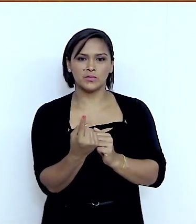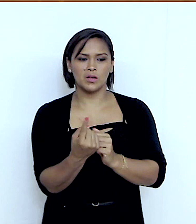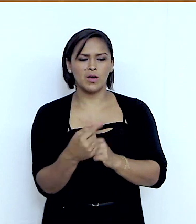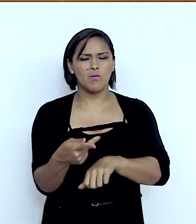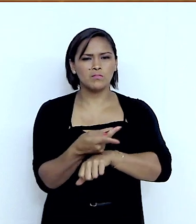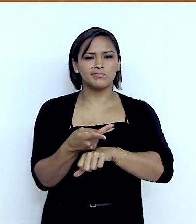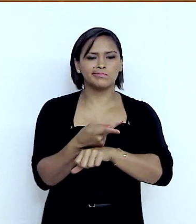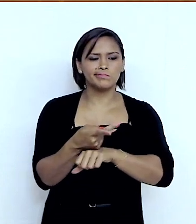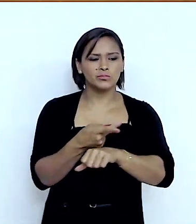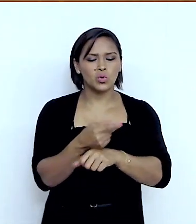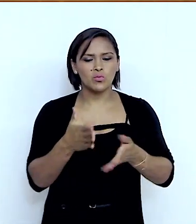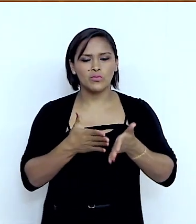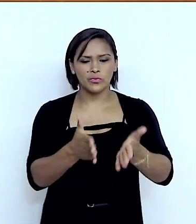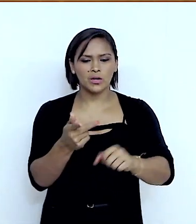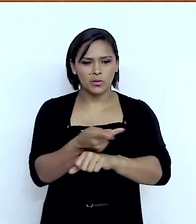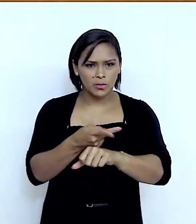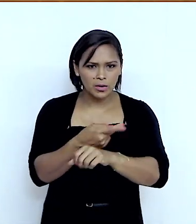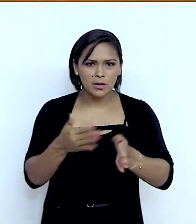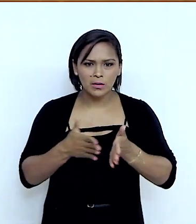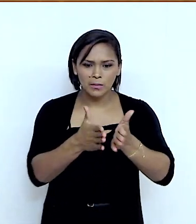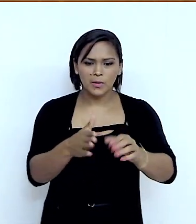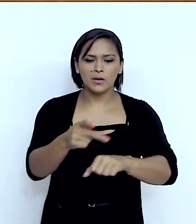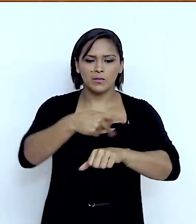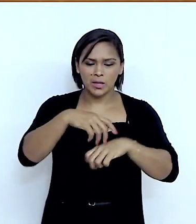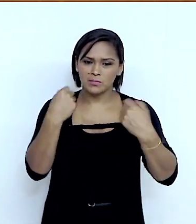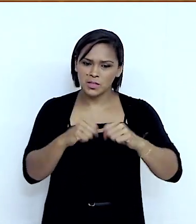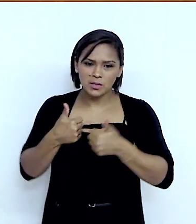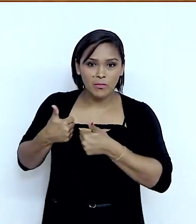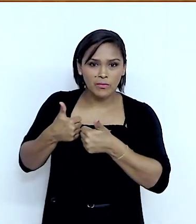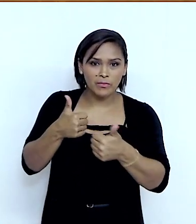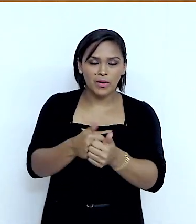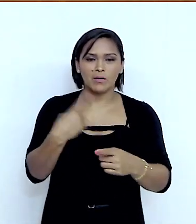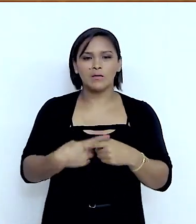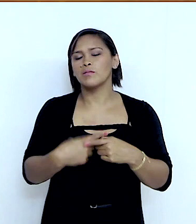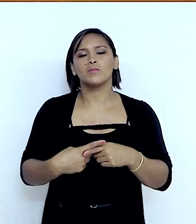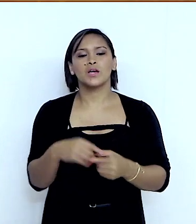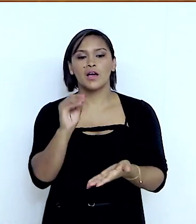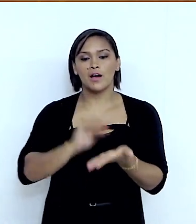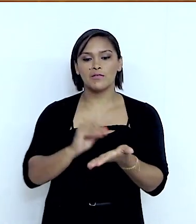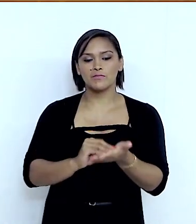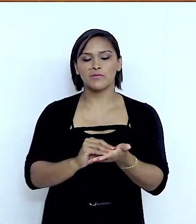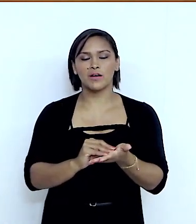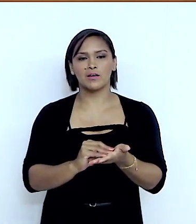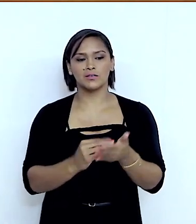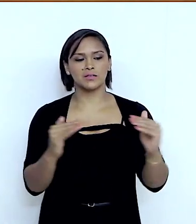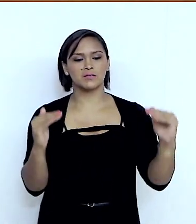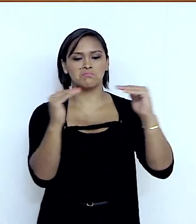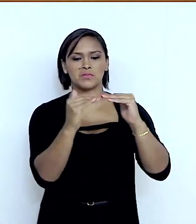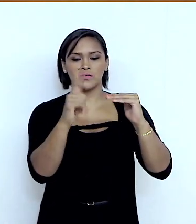busca de um caminho que o país tem que seguir porque ele não está ainda completamente definido